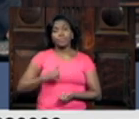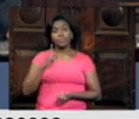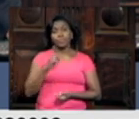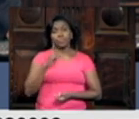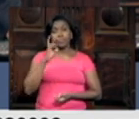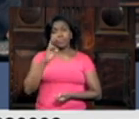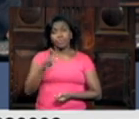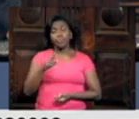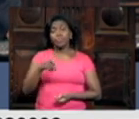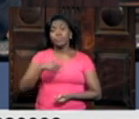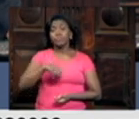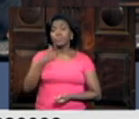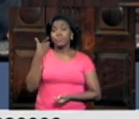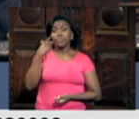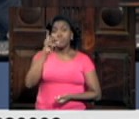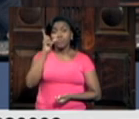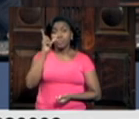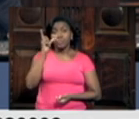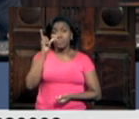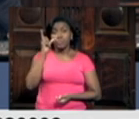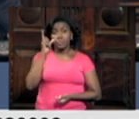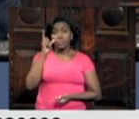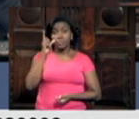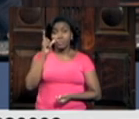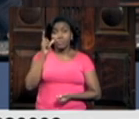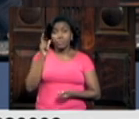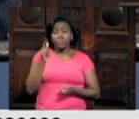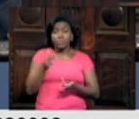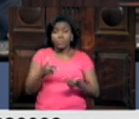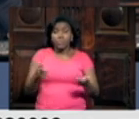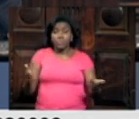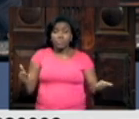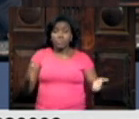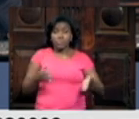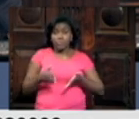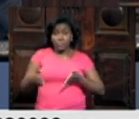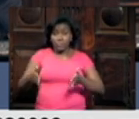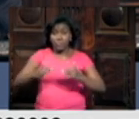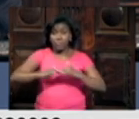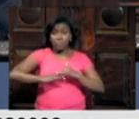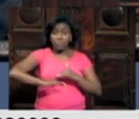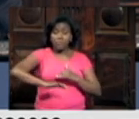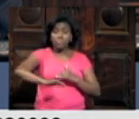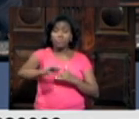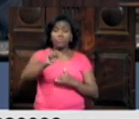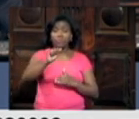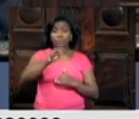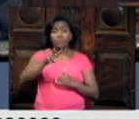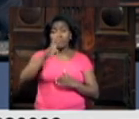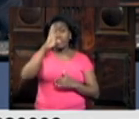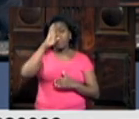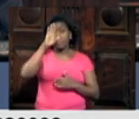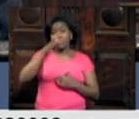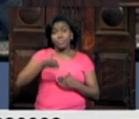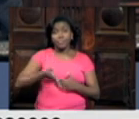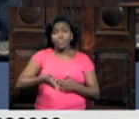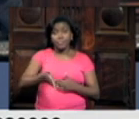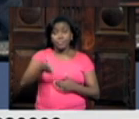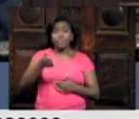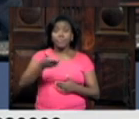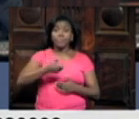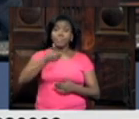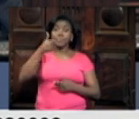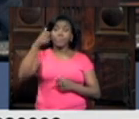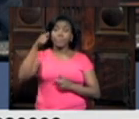para que a gente consiga alguma coisa de asfalto, pelo menos para a avenida principal, no primeiro